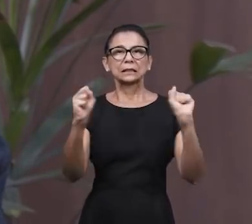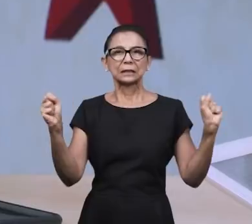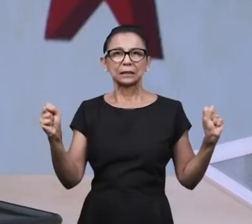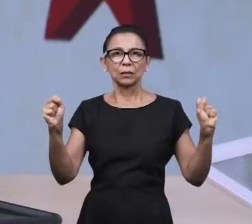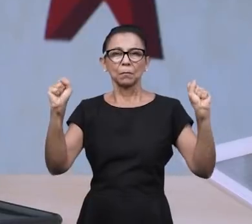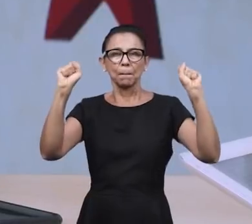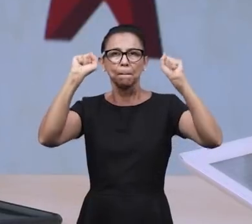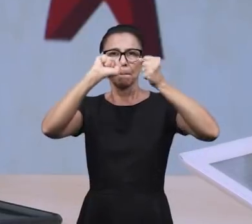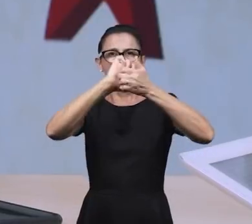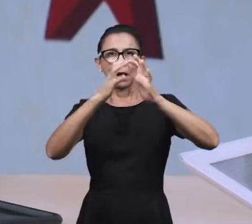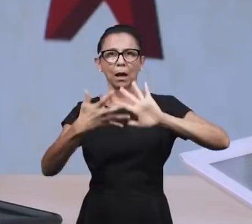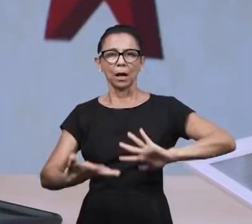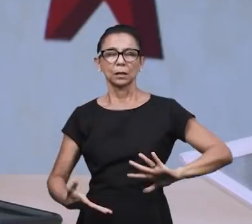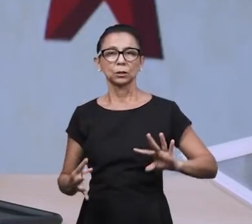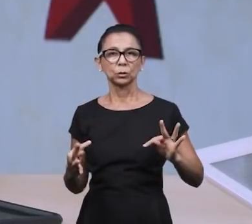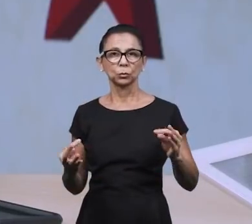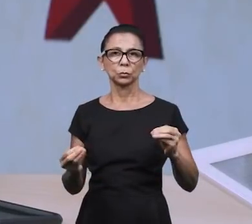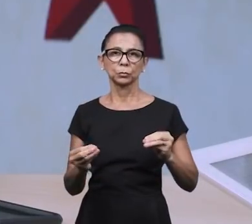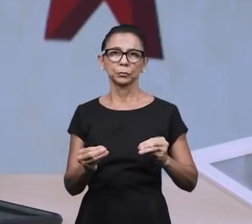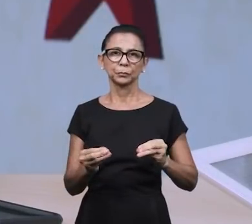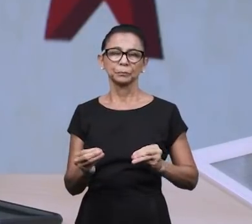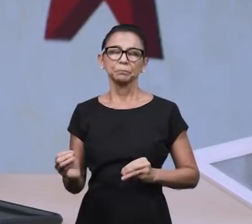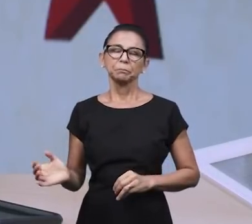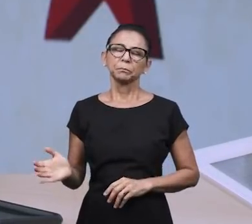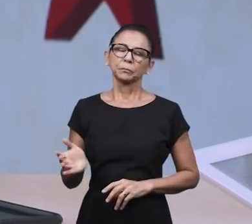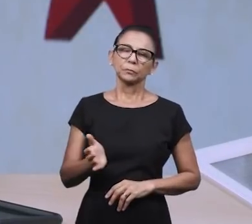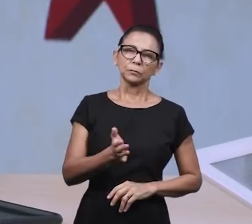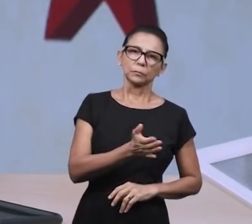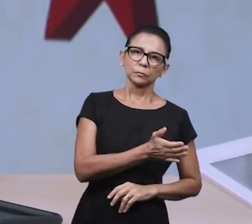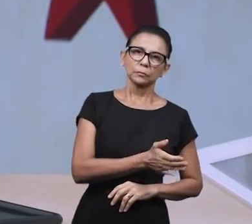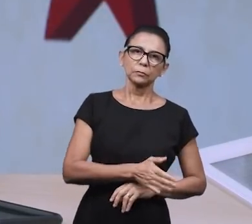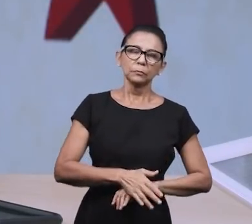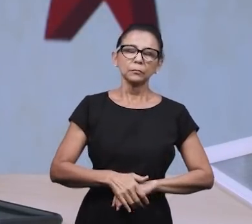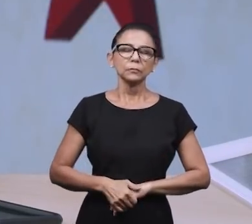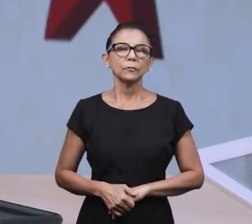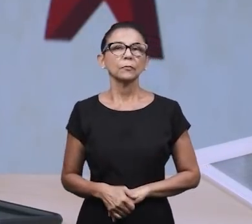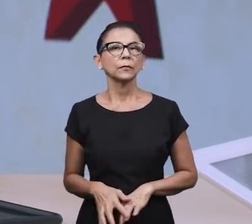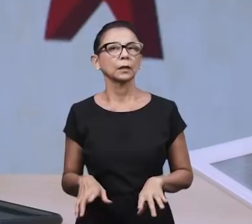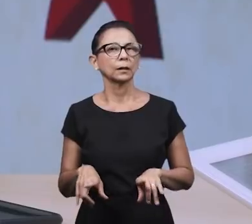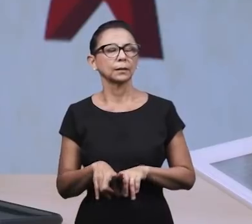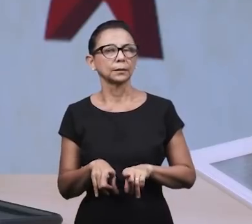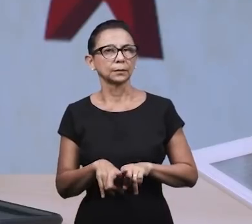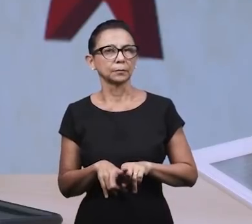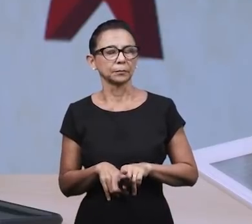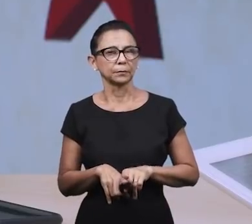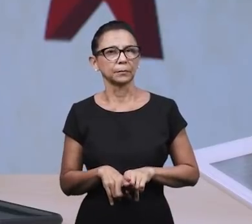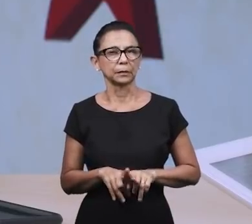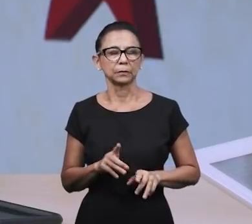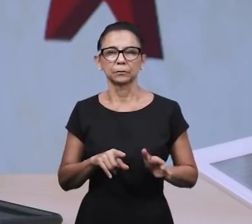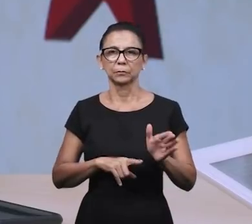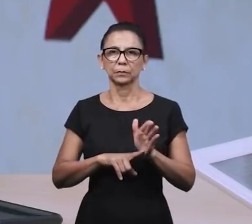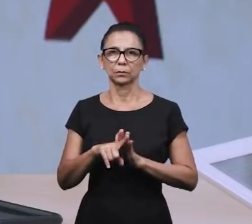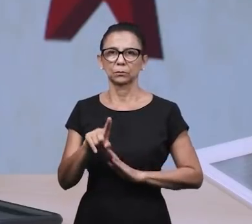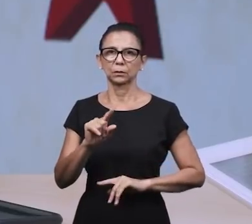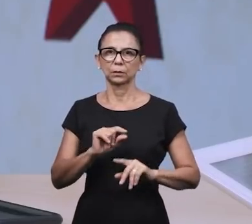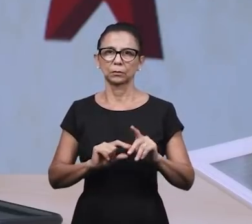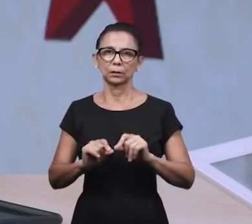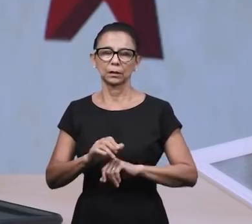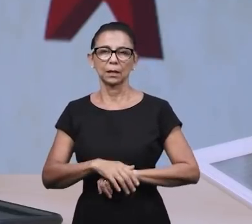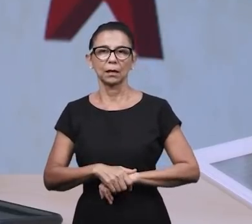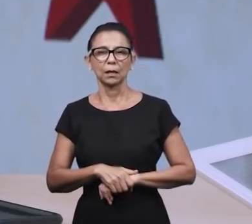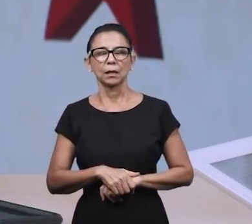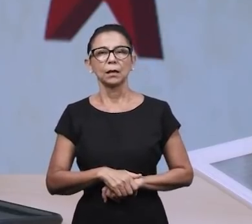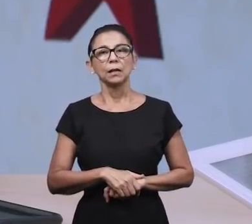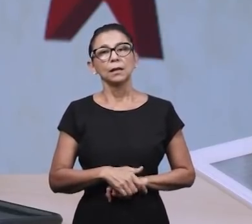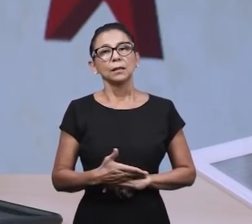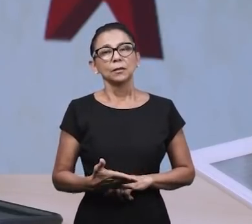Existem outras figuras no Velho Testamento que a gente pode abordar, e a próxima aqui que eu quero lhe perguntar é na pessoa